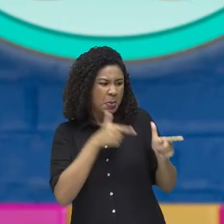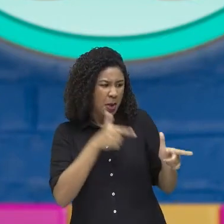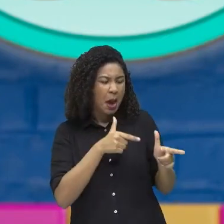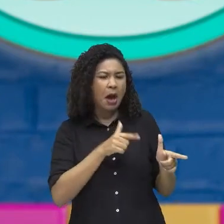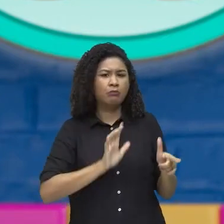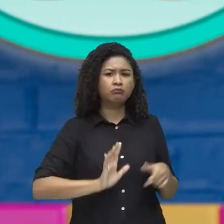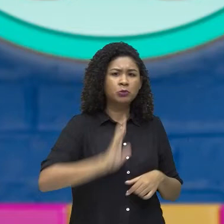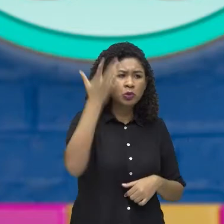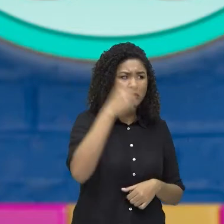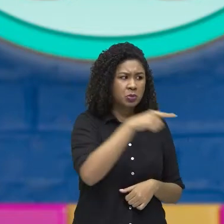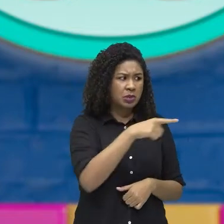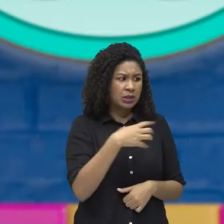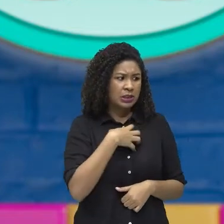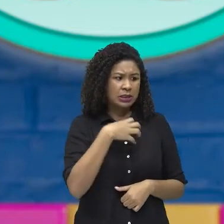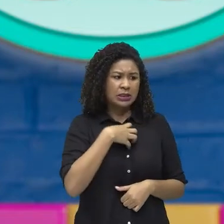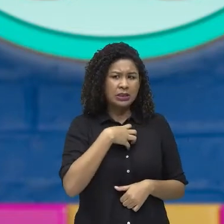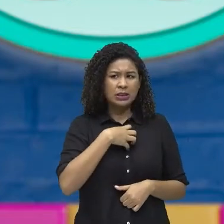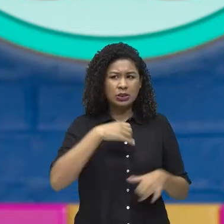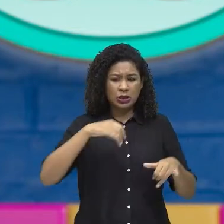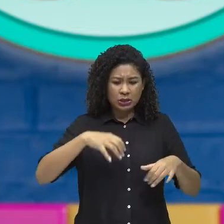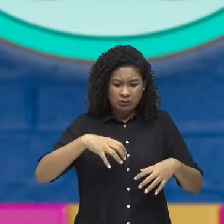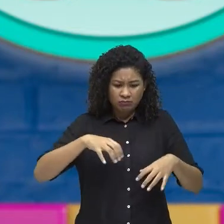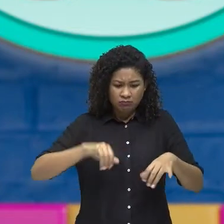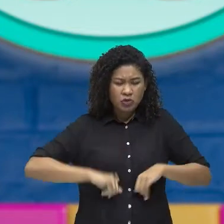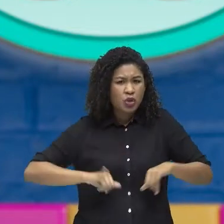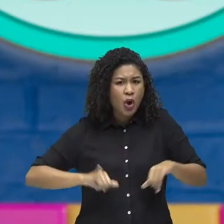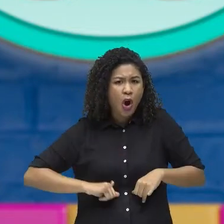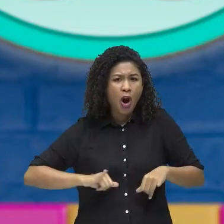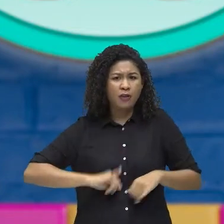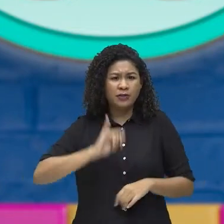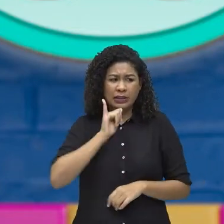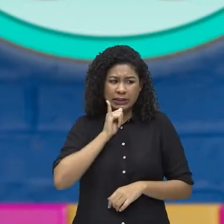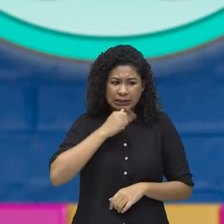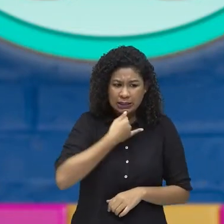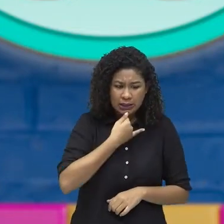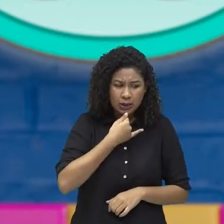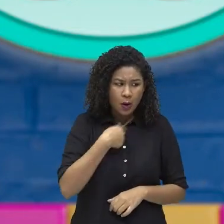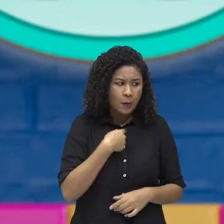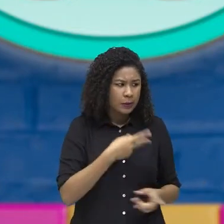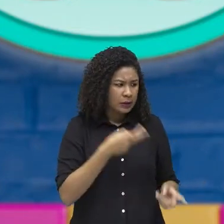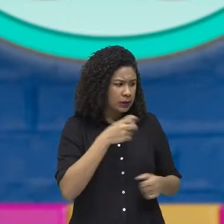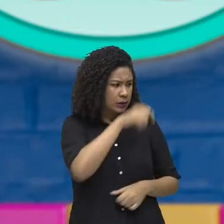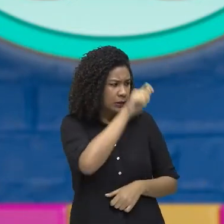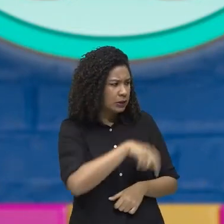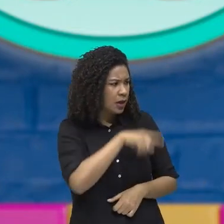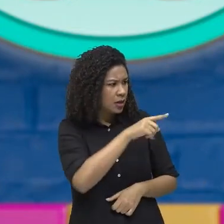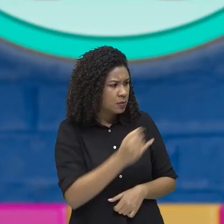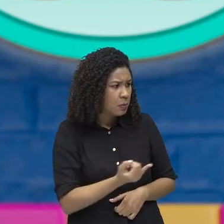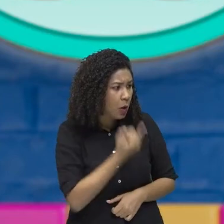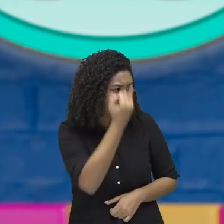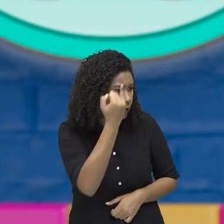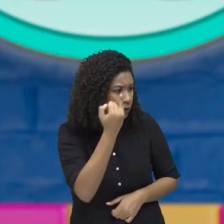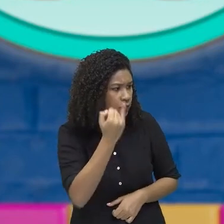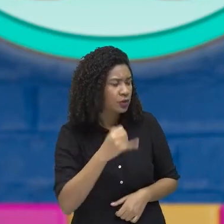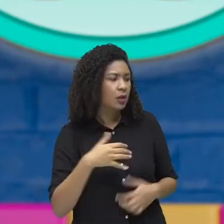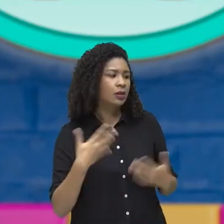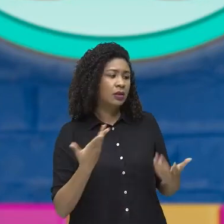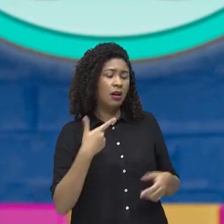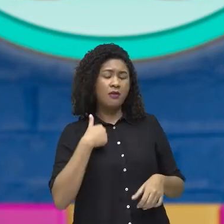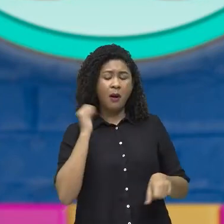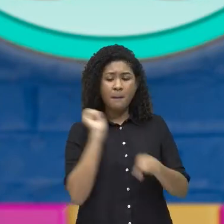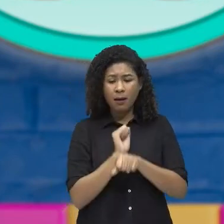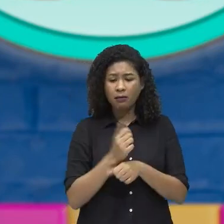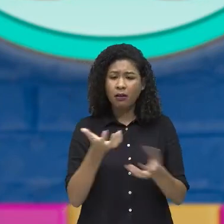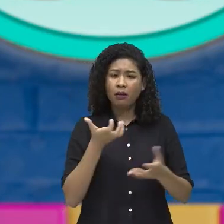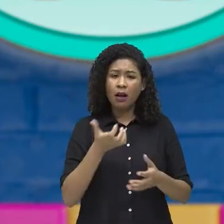situação que traz sofrimento para o outro, eu também preciso refletir se aquela pessoa importa para mim, porque se ela importa o suficiente, eu vou parar de fazer porque eu quero a